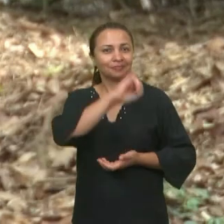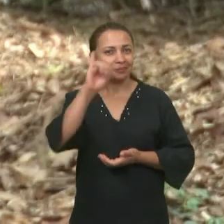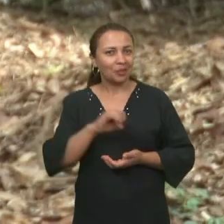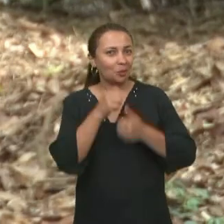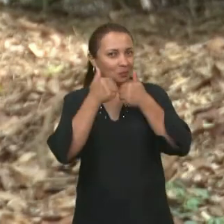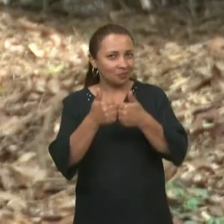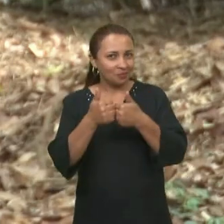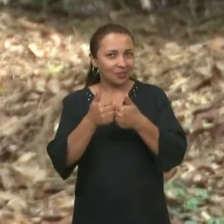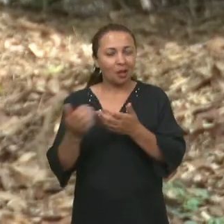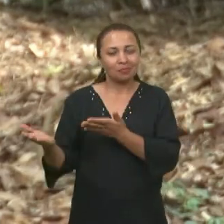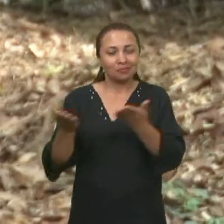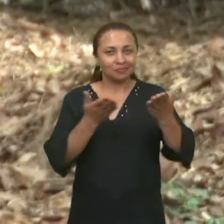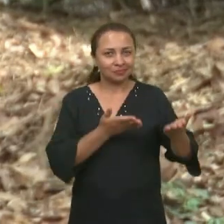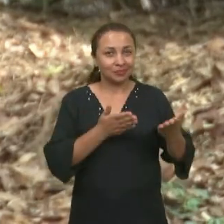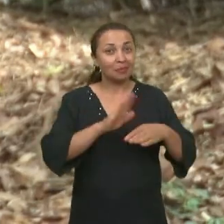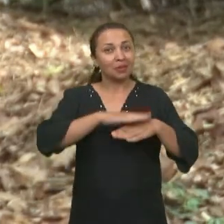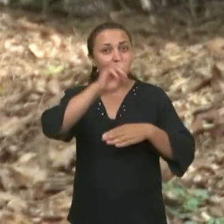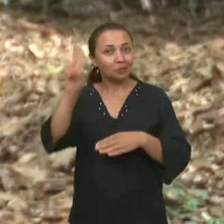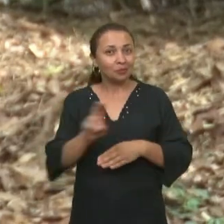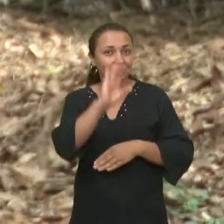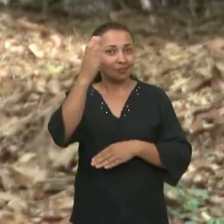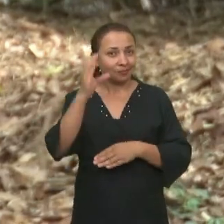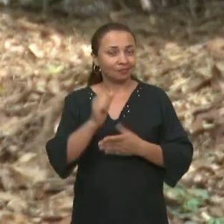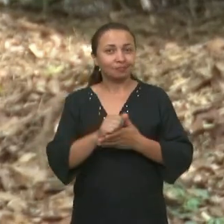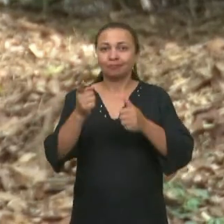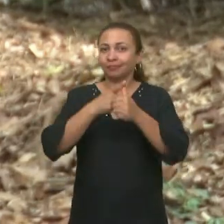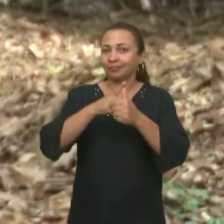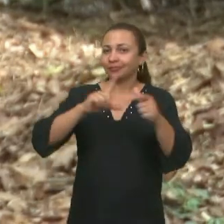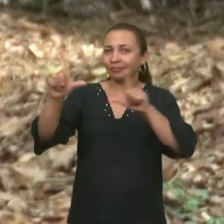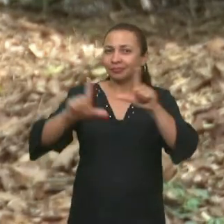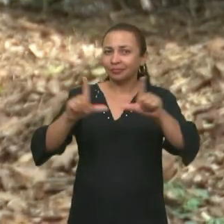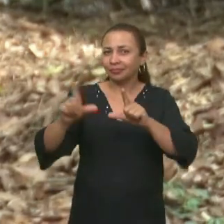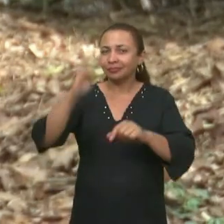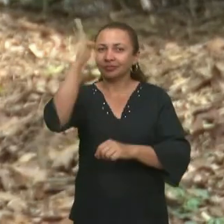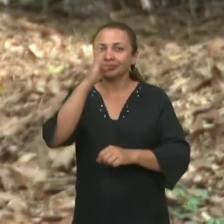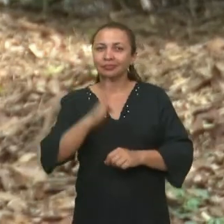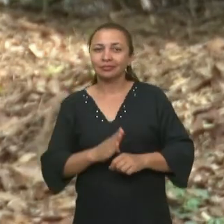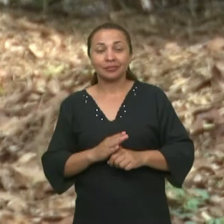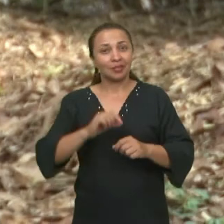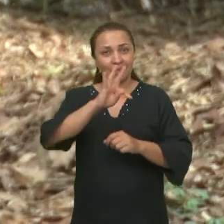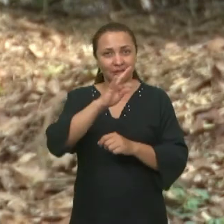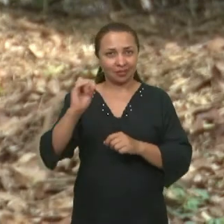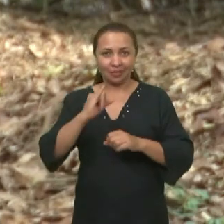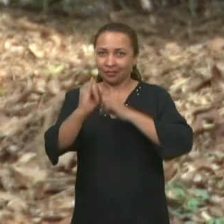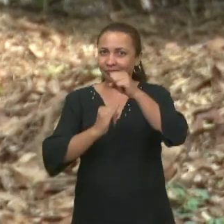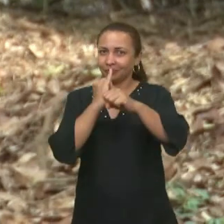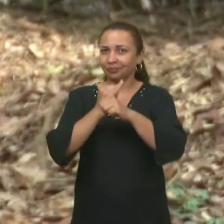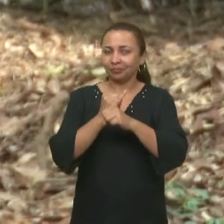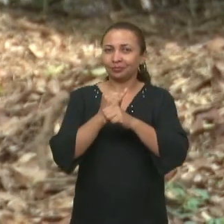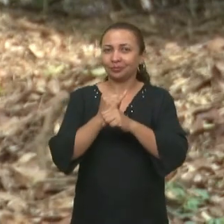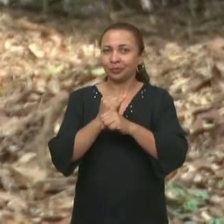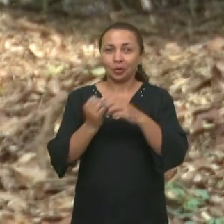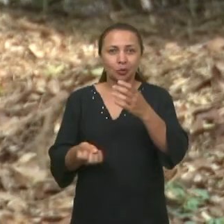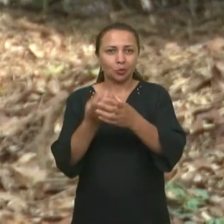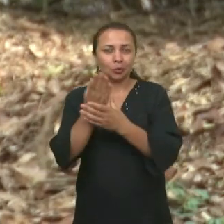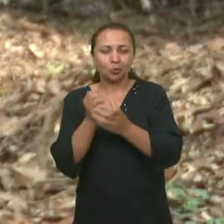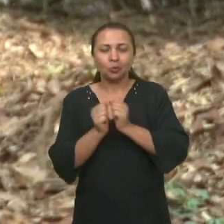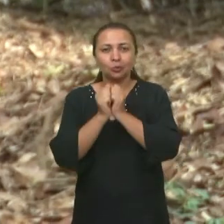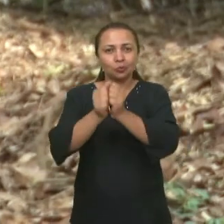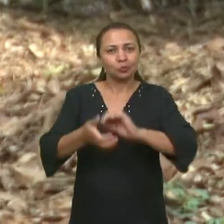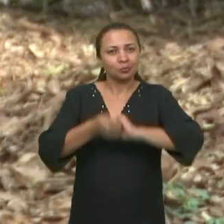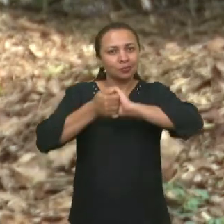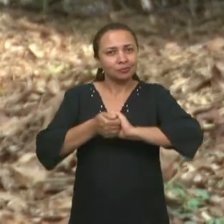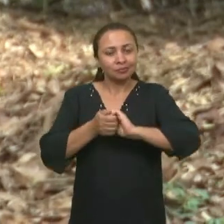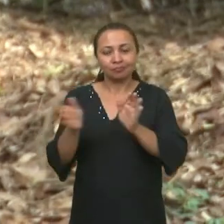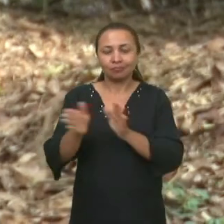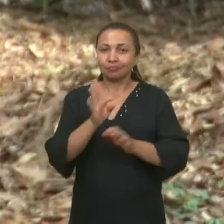Olá, tudo bem? Seja bem-vindo à Universiência, o primeiro programa brasileiro de TV e internet, fruto da parceria entre